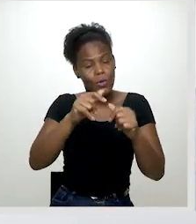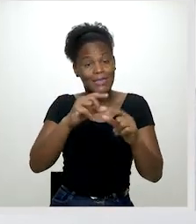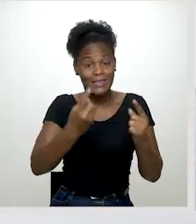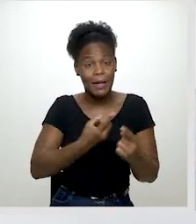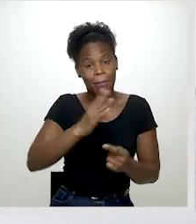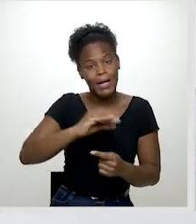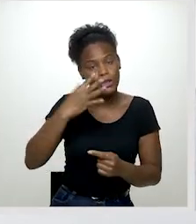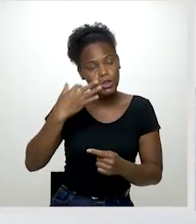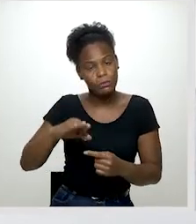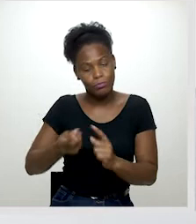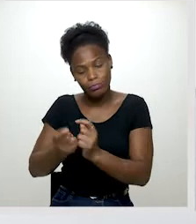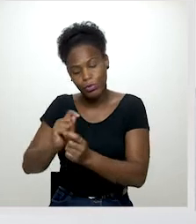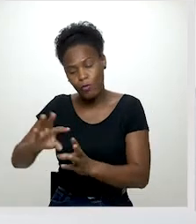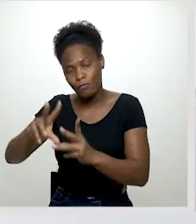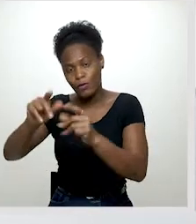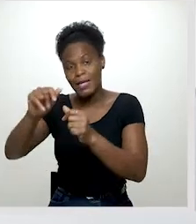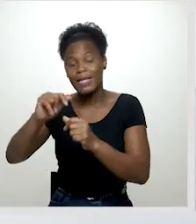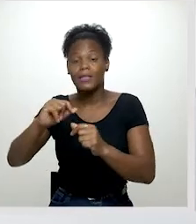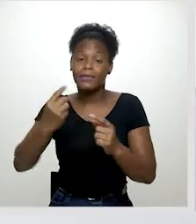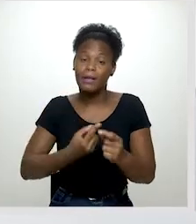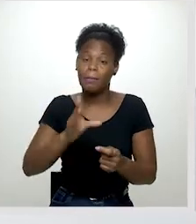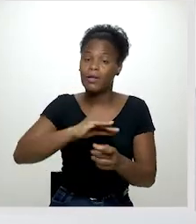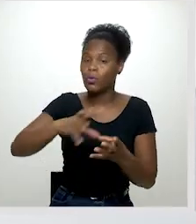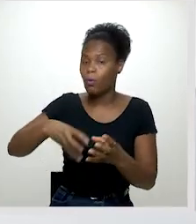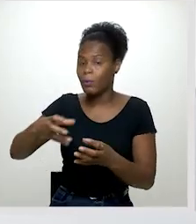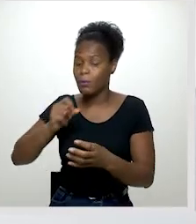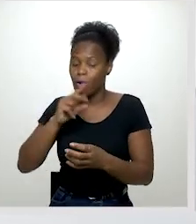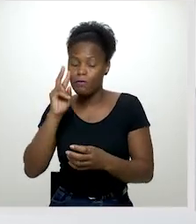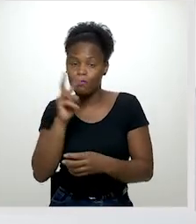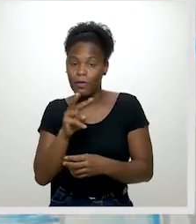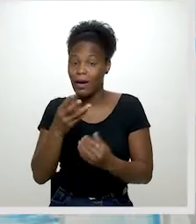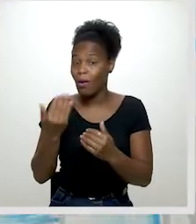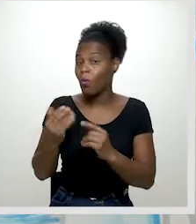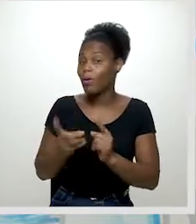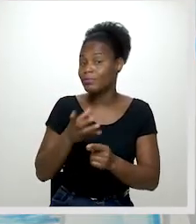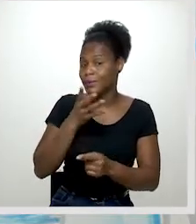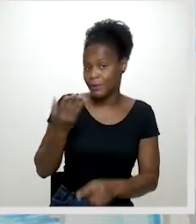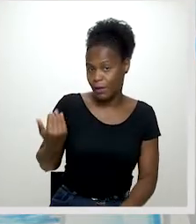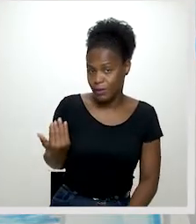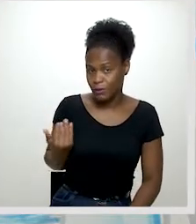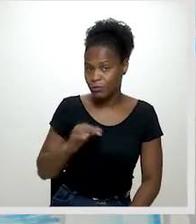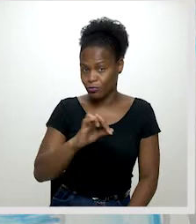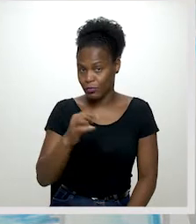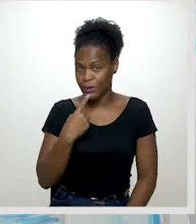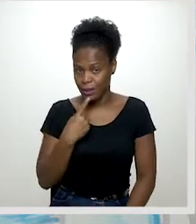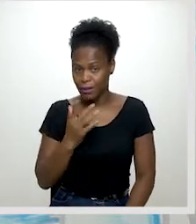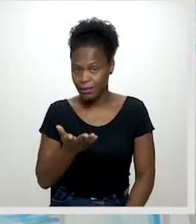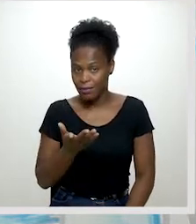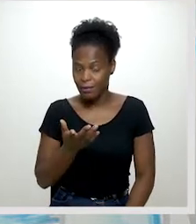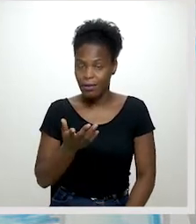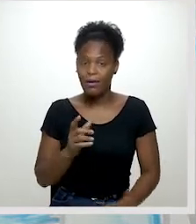os seres mais complexos. Como podemos constatar nessa observação, o que eu tinha-vos dito há bocado, estão a